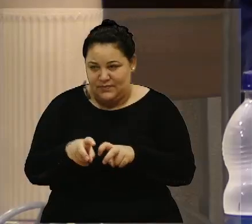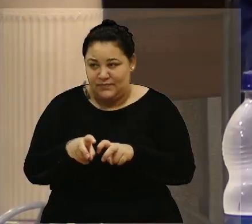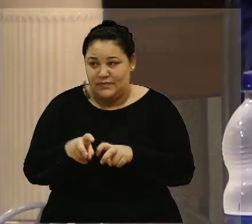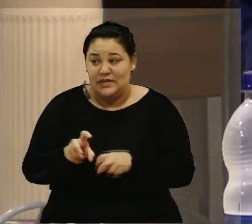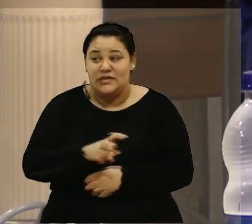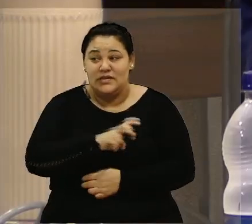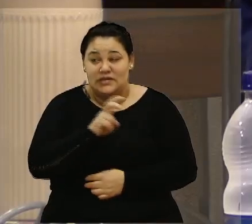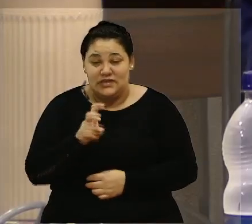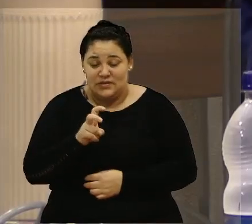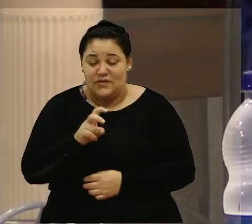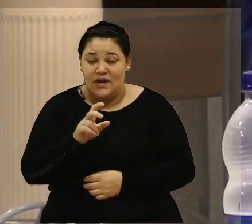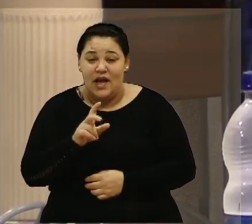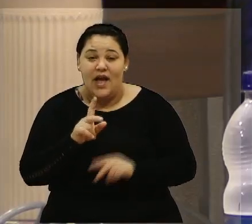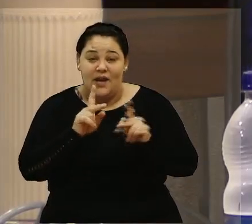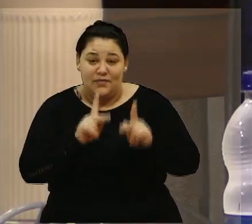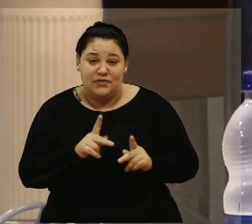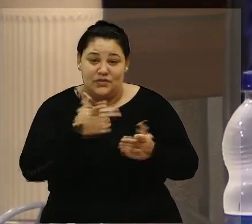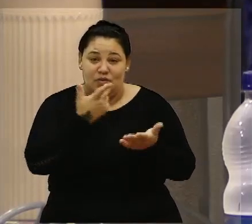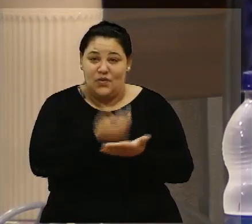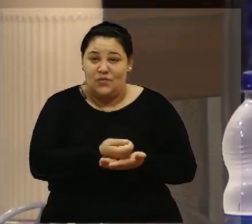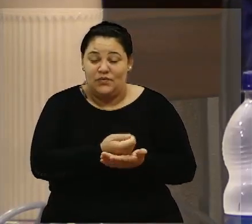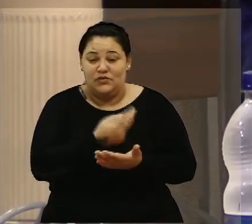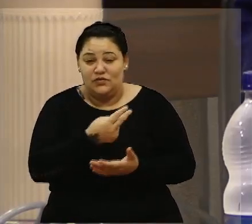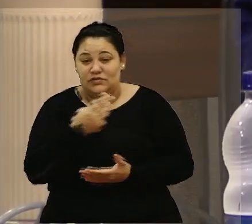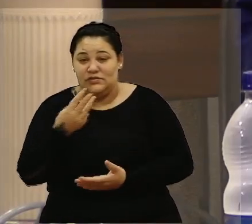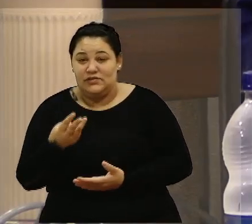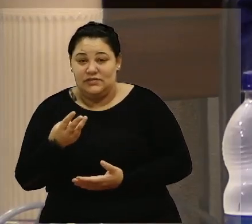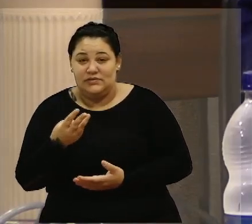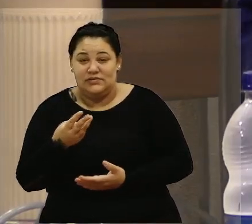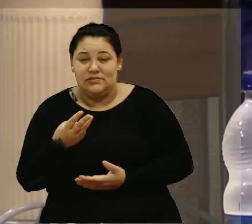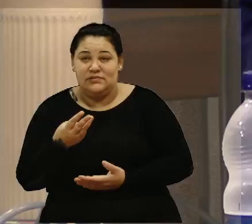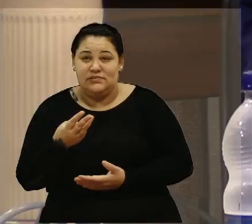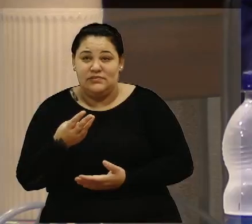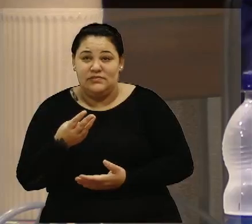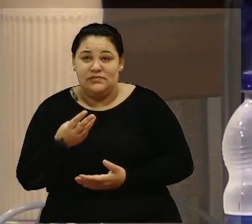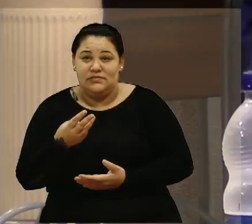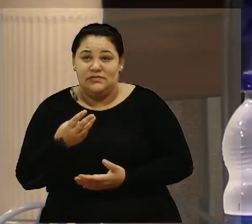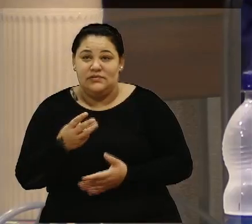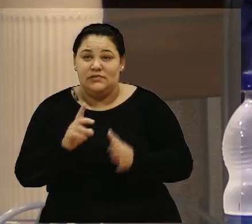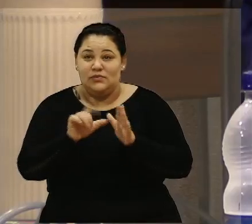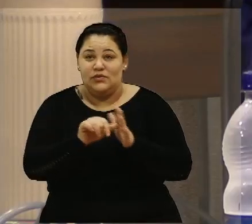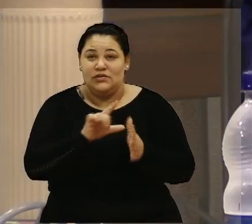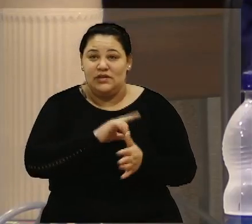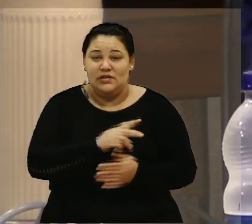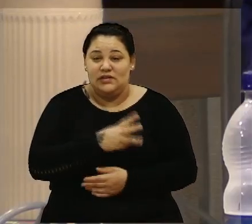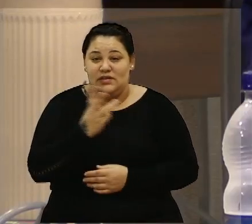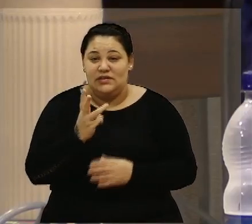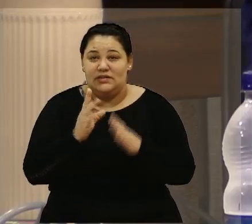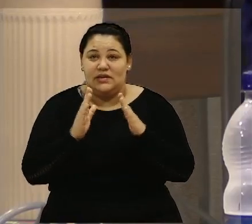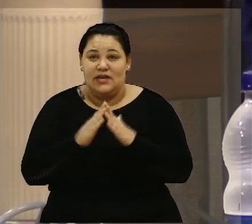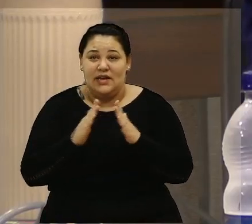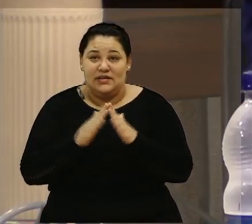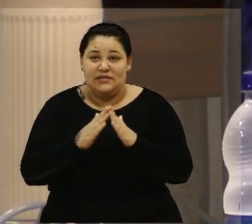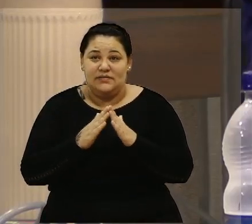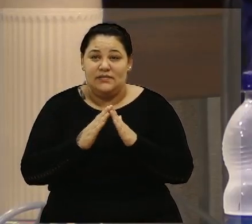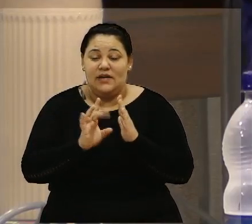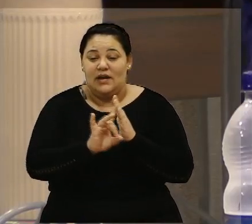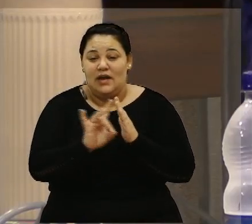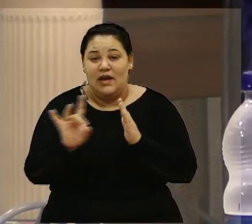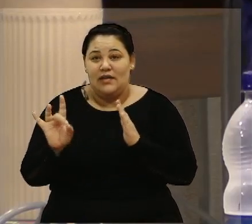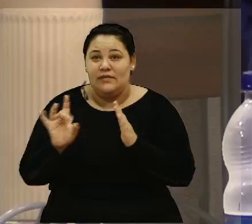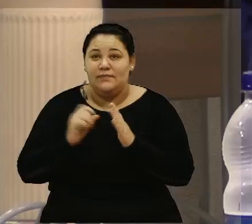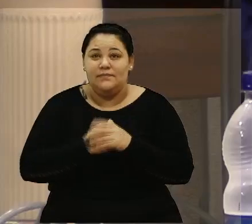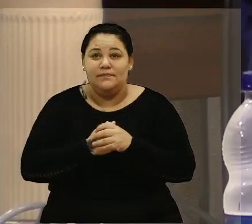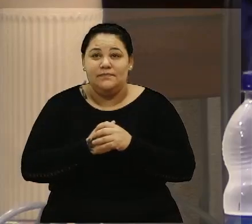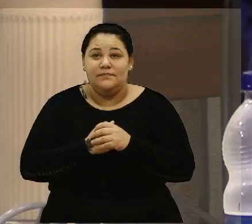geralmente o pessoal compra em 2, 3, daqui a pouco tem 3 casas por chacrinha. Sim, uma chácara de 2